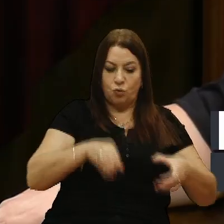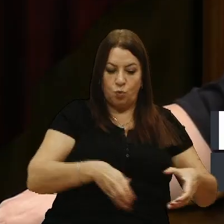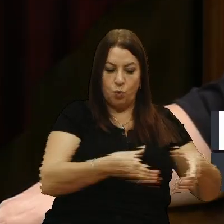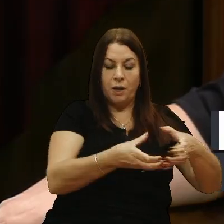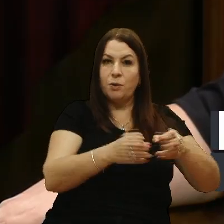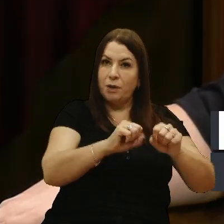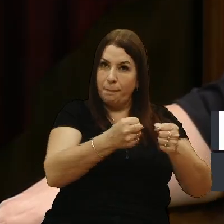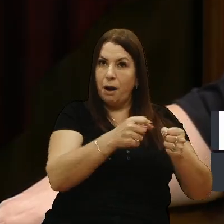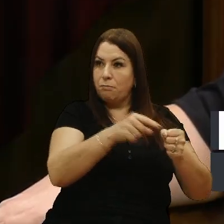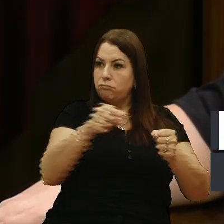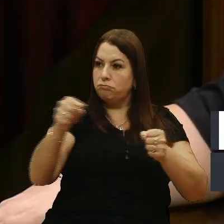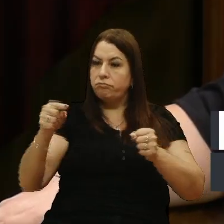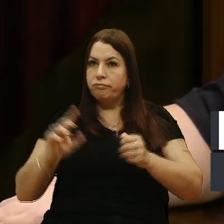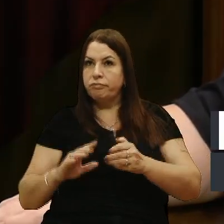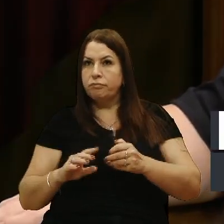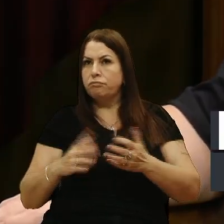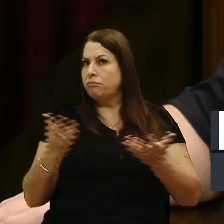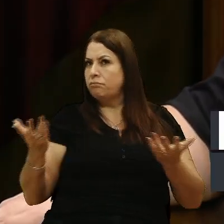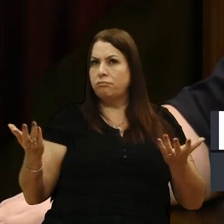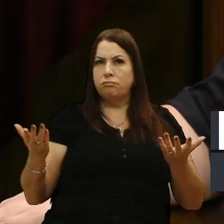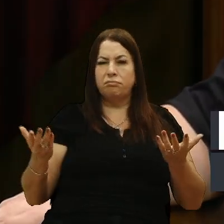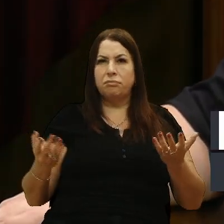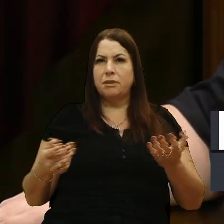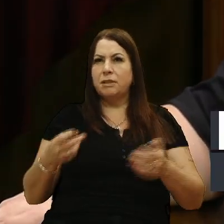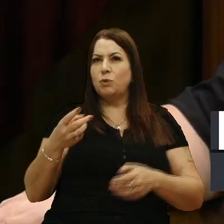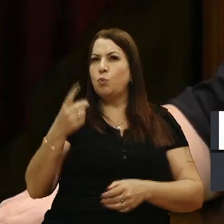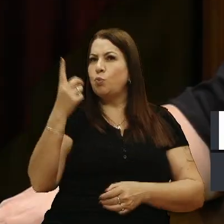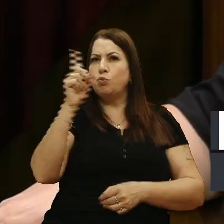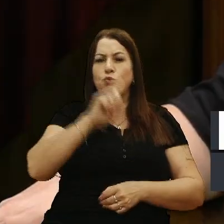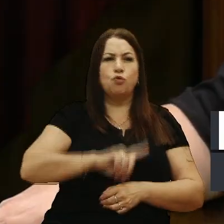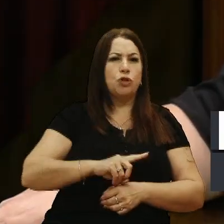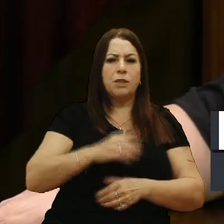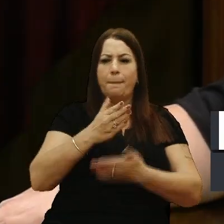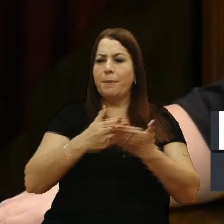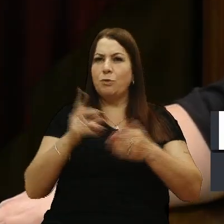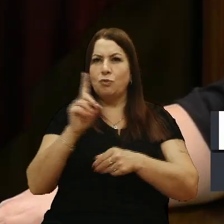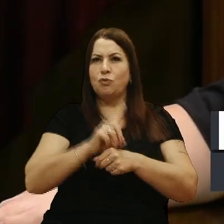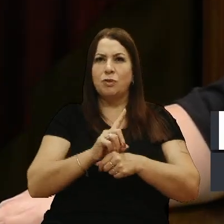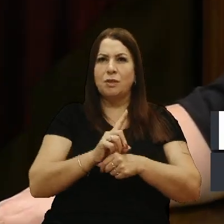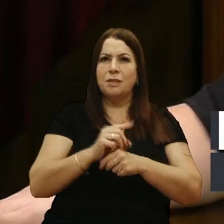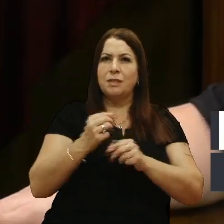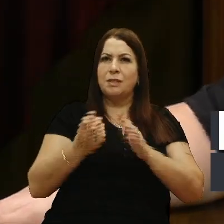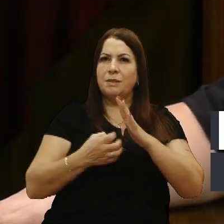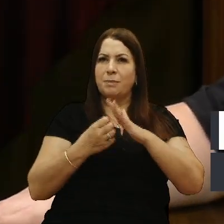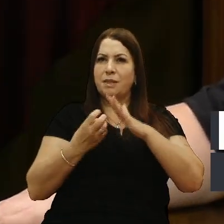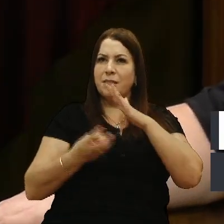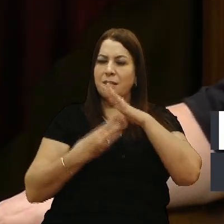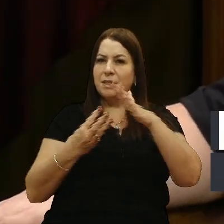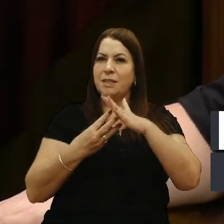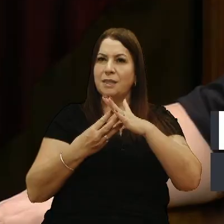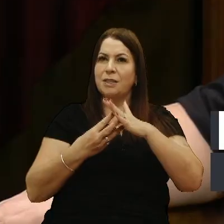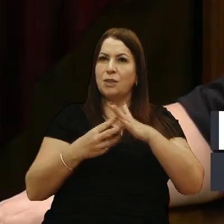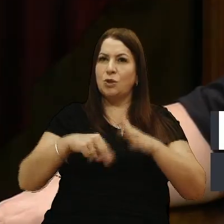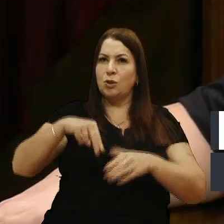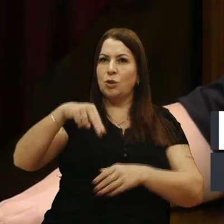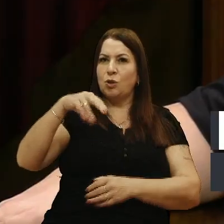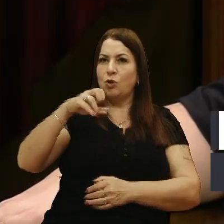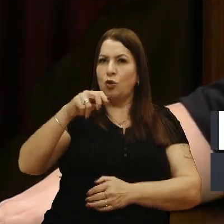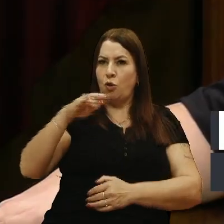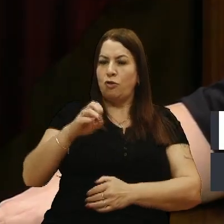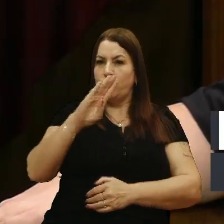Quebrado, isso e aquilo. No máximo, em meio-dia, um dia, a autarquia está lá com as empresas terceirizadas, a Norte Brasil, nesse